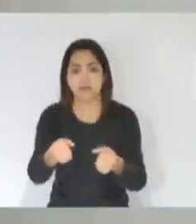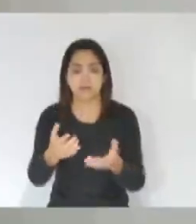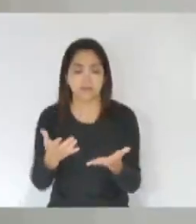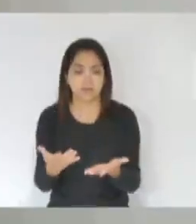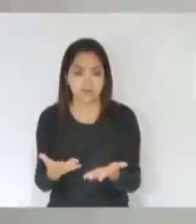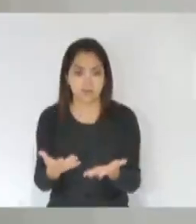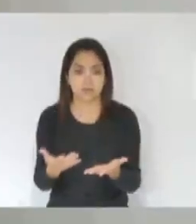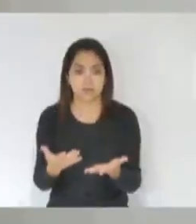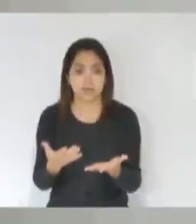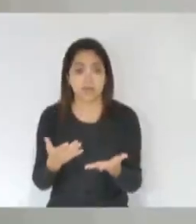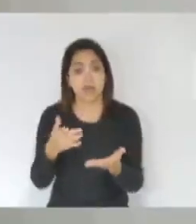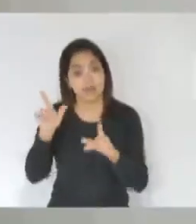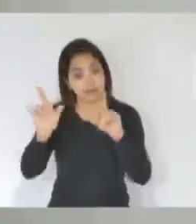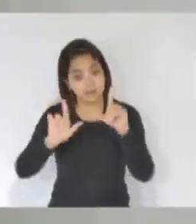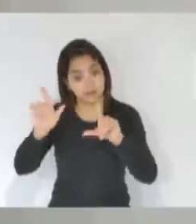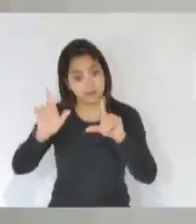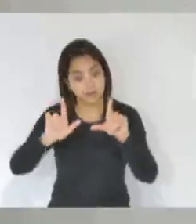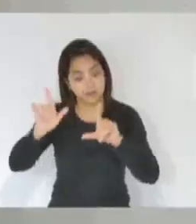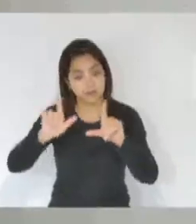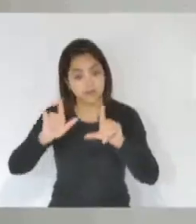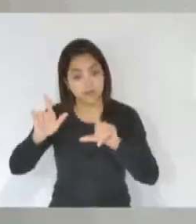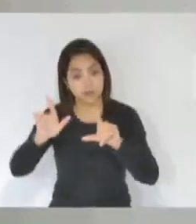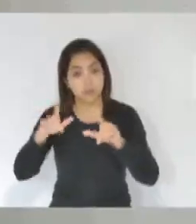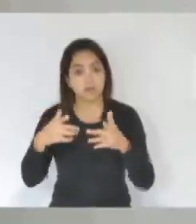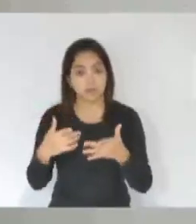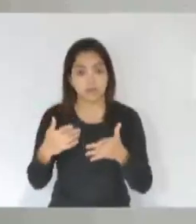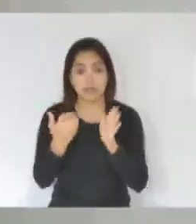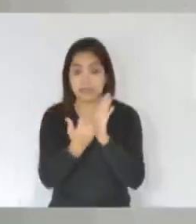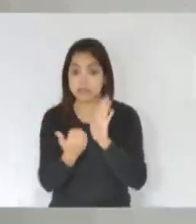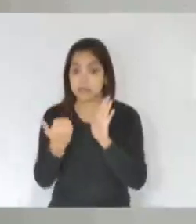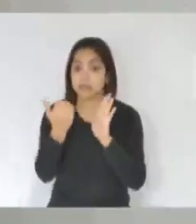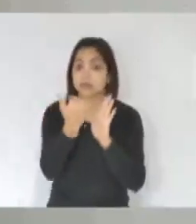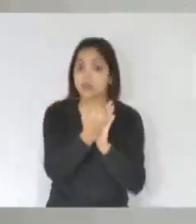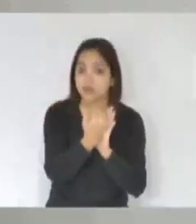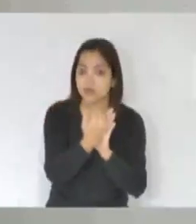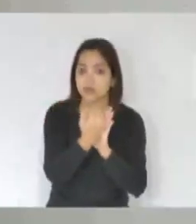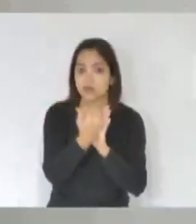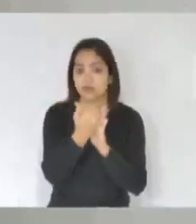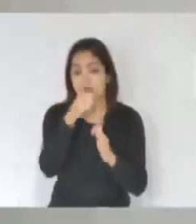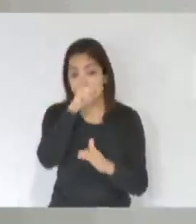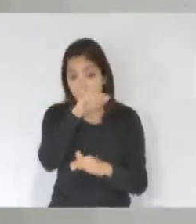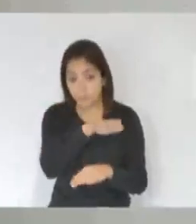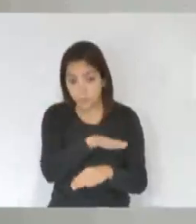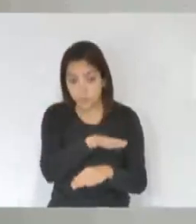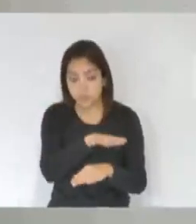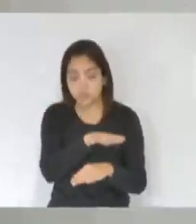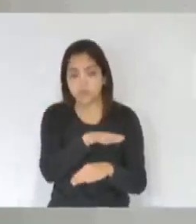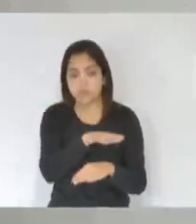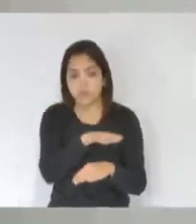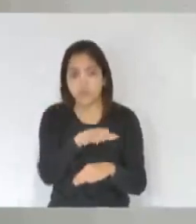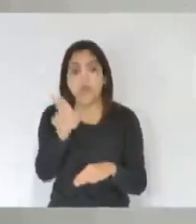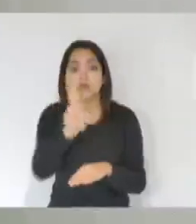da mídia social. Houve exagero, houve abuso do uso